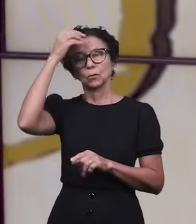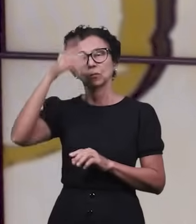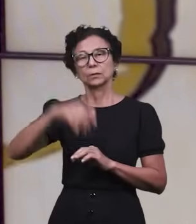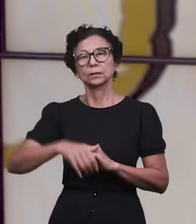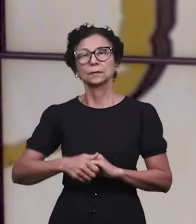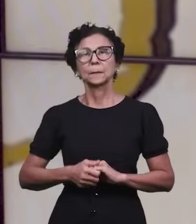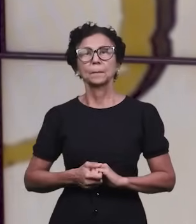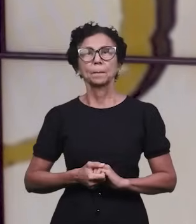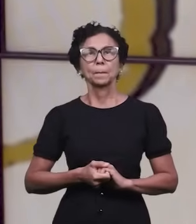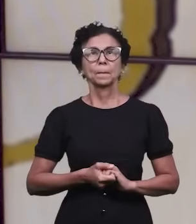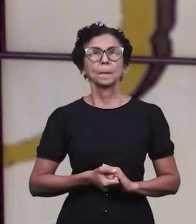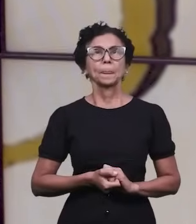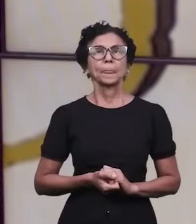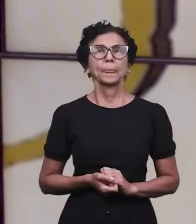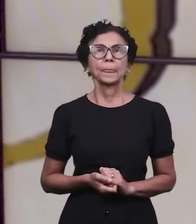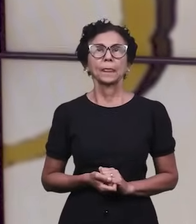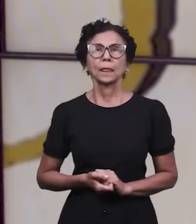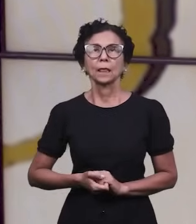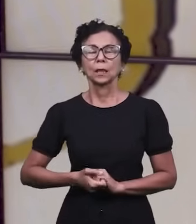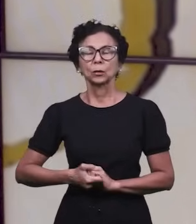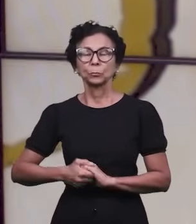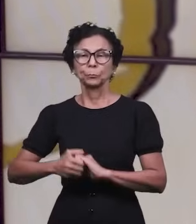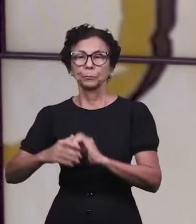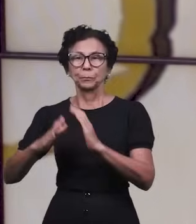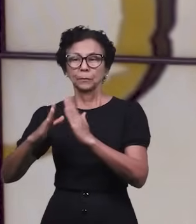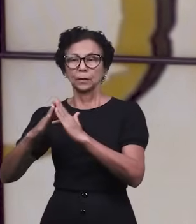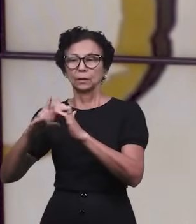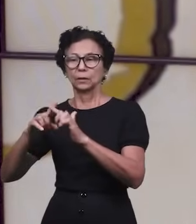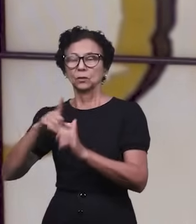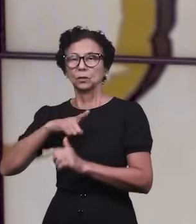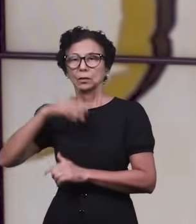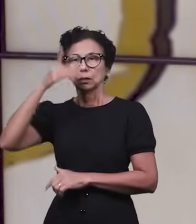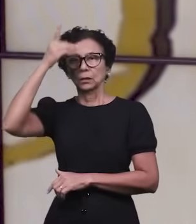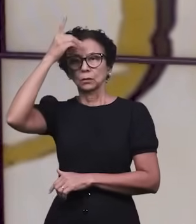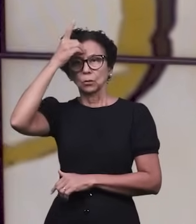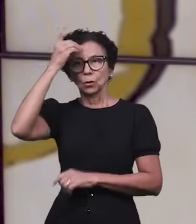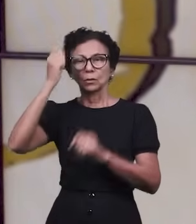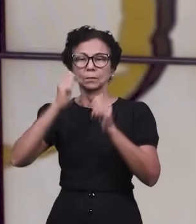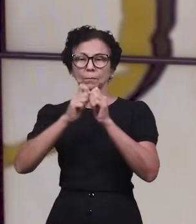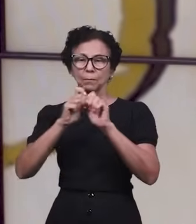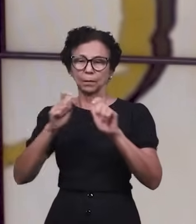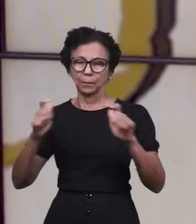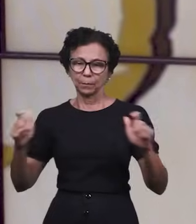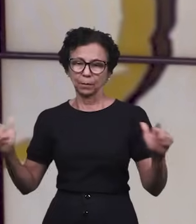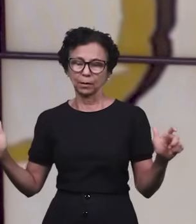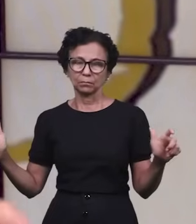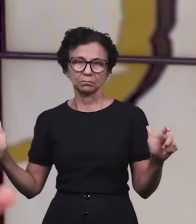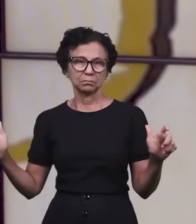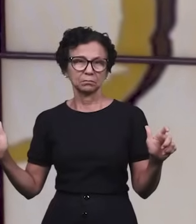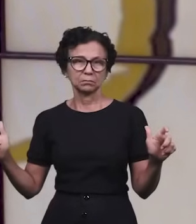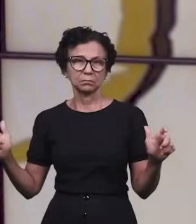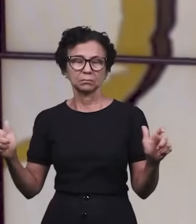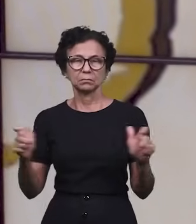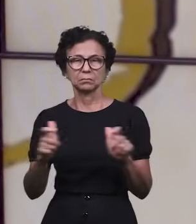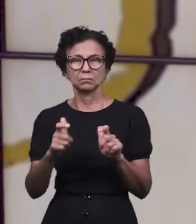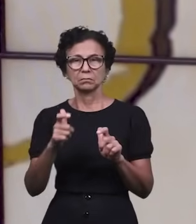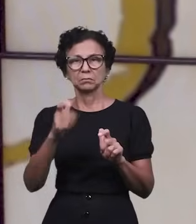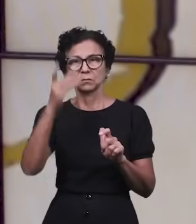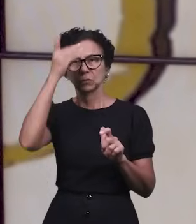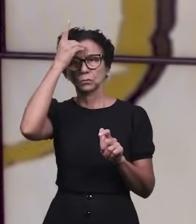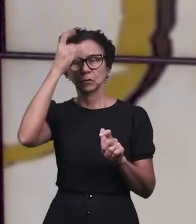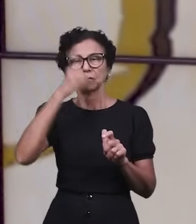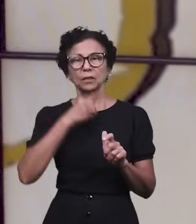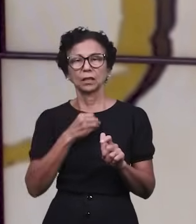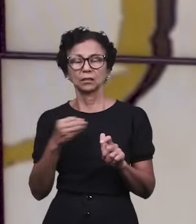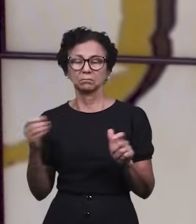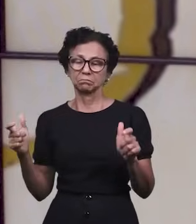Amadeu? A igreja que há dons, onde o senhor está falando, elas estão crescendo. Claro, claro. E as que não estão com dons, elas estão